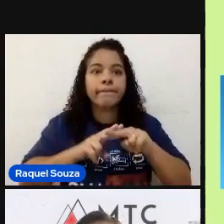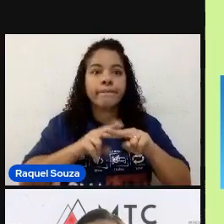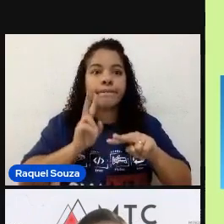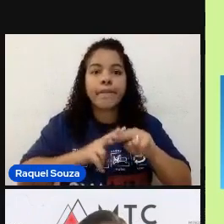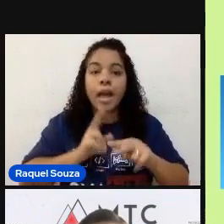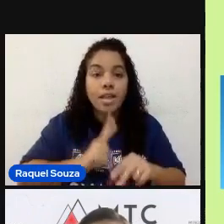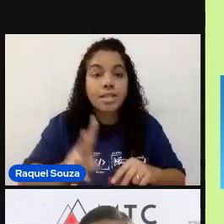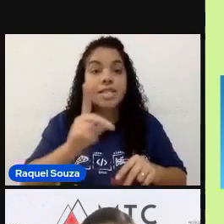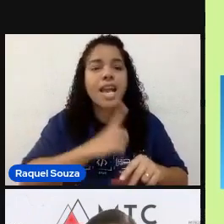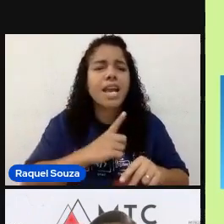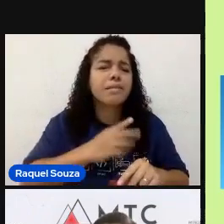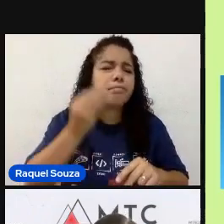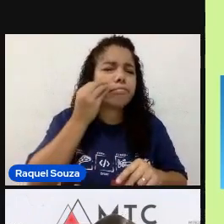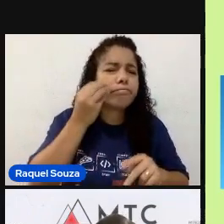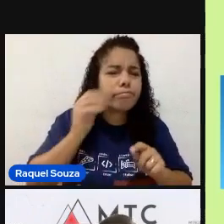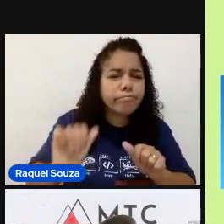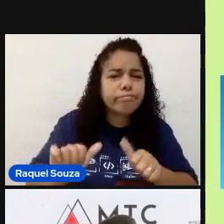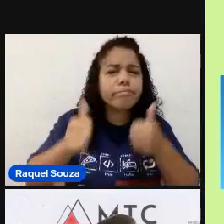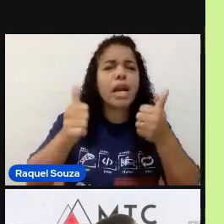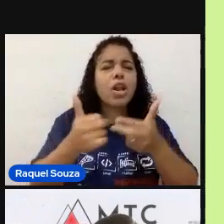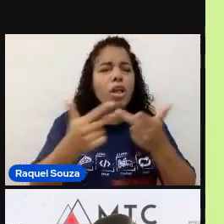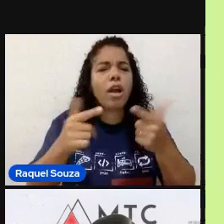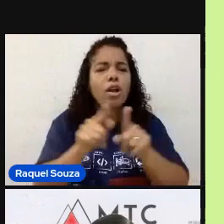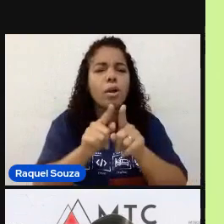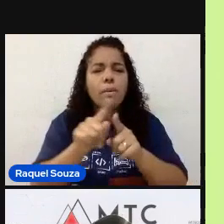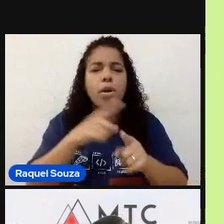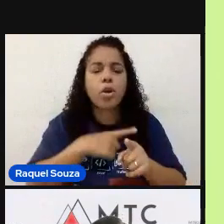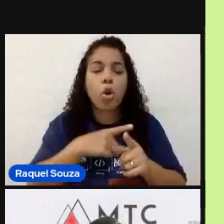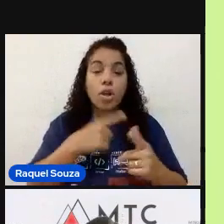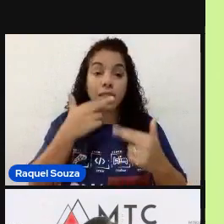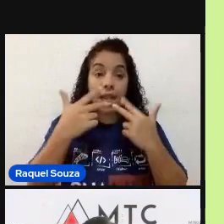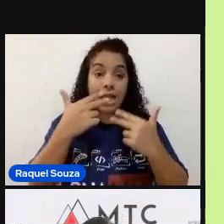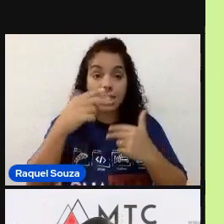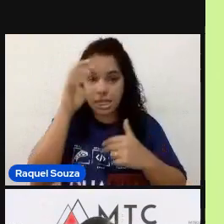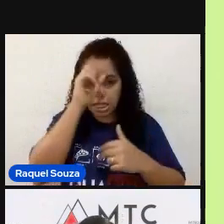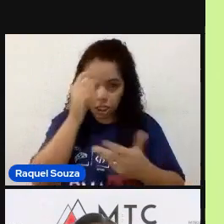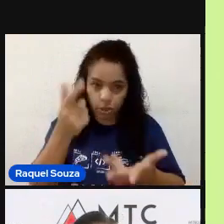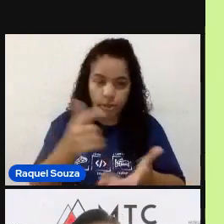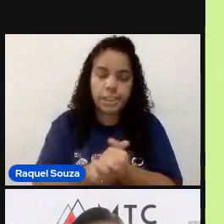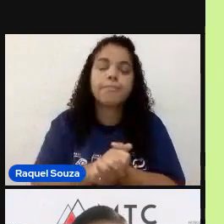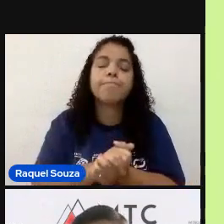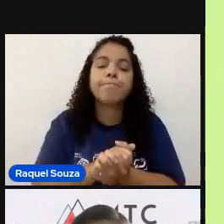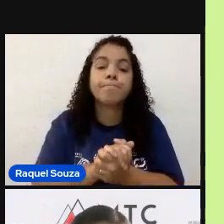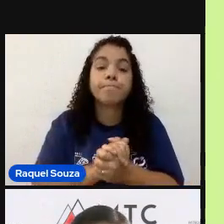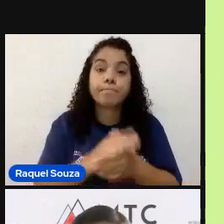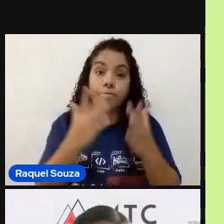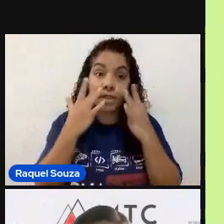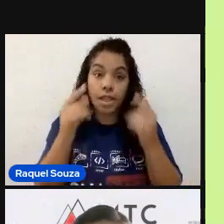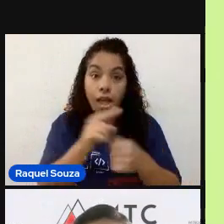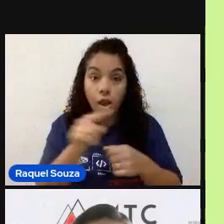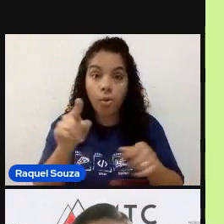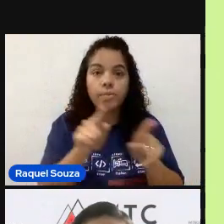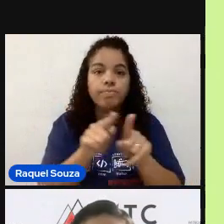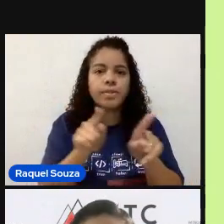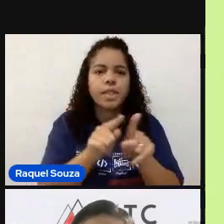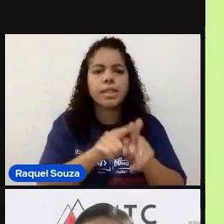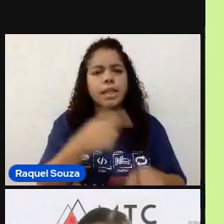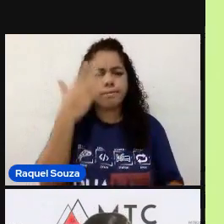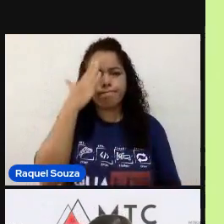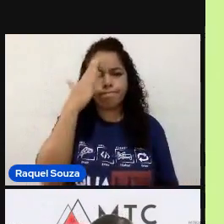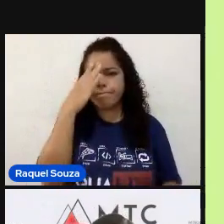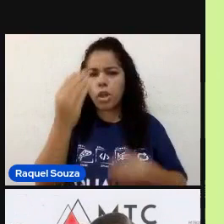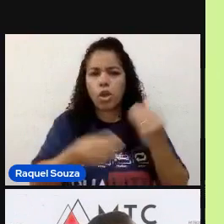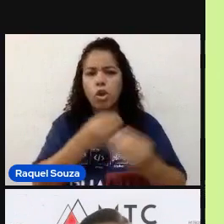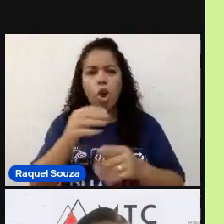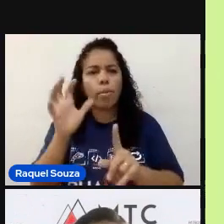sempre estou lá tentando melhorar alguma coisa ali nas línguas. Então, na concentração, vamos entender como é que ele